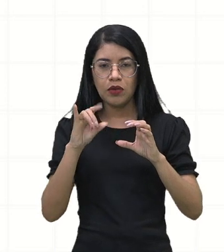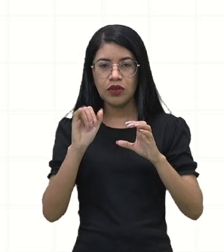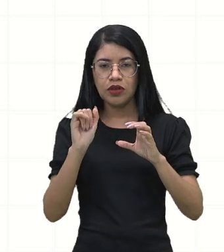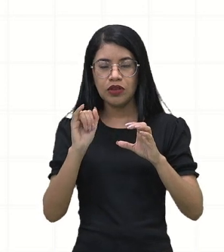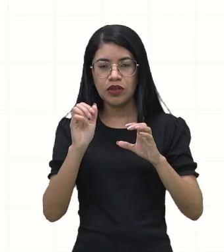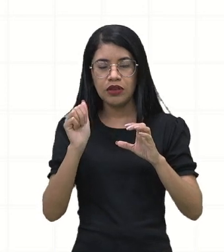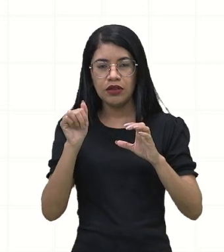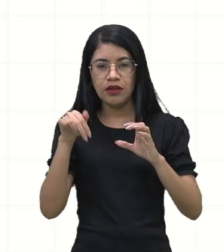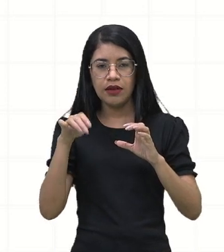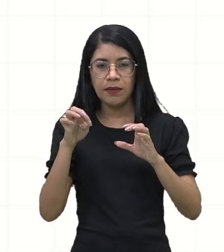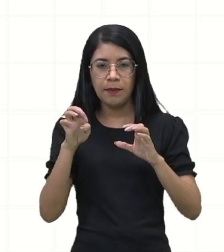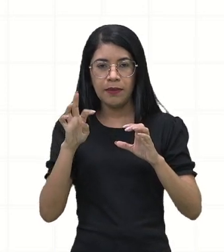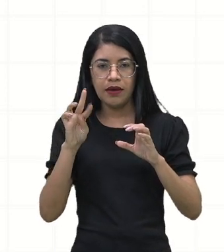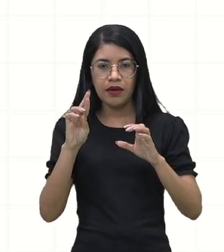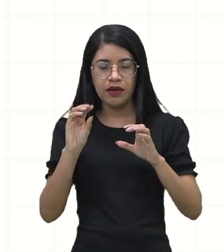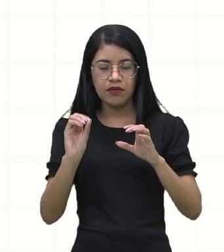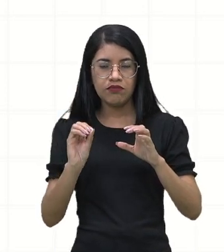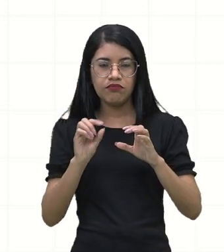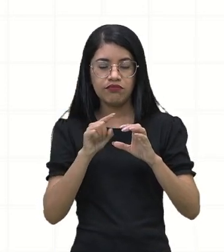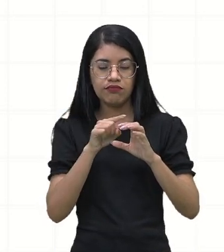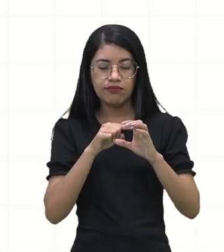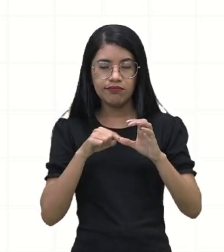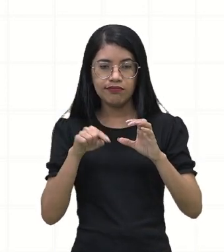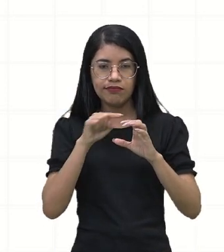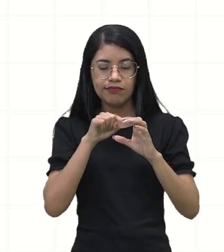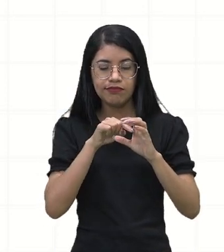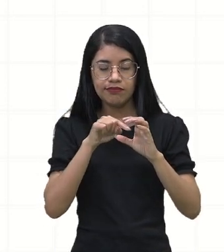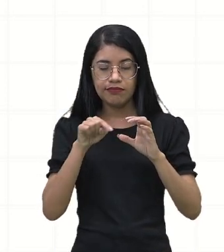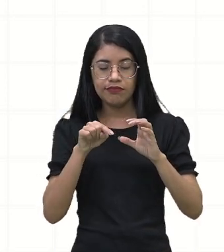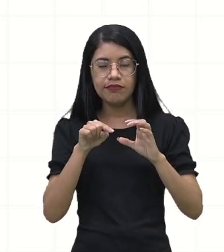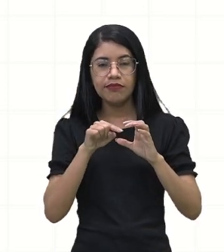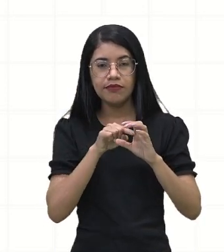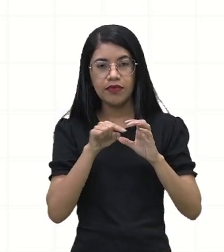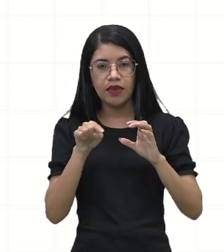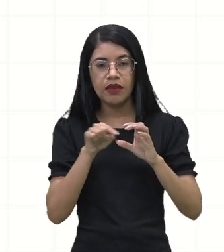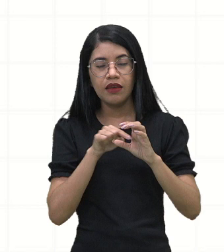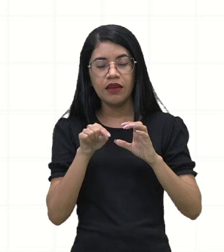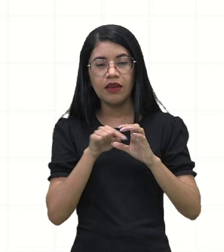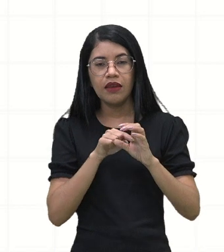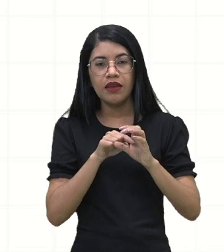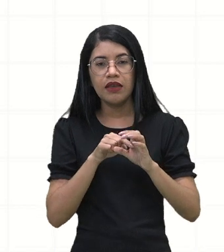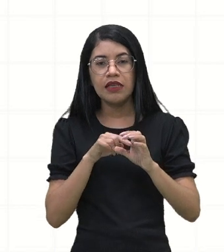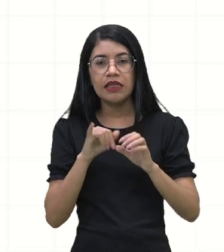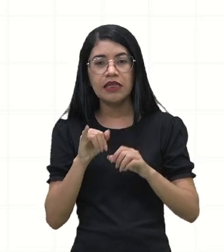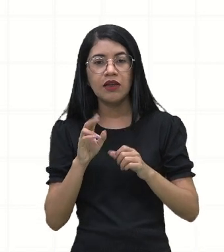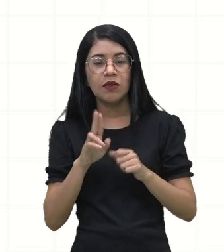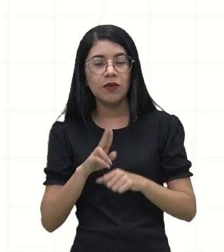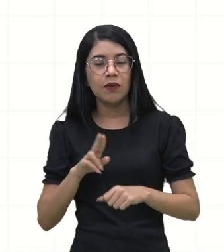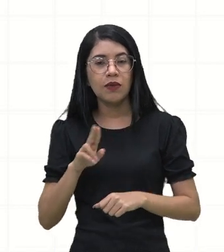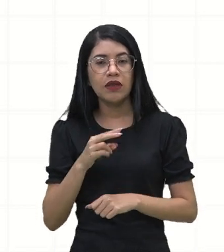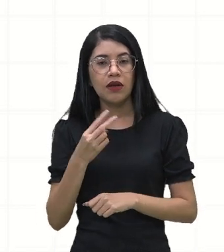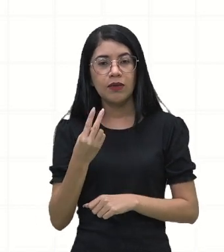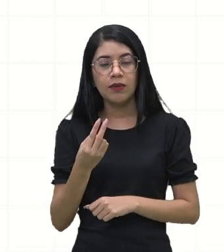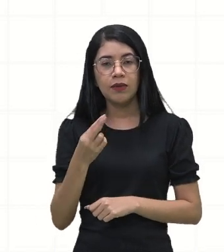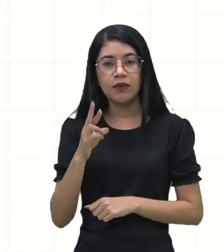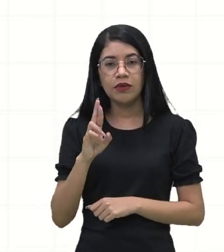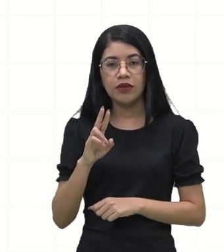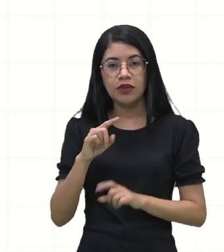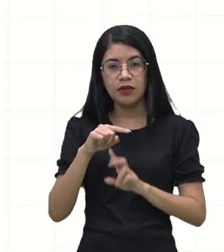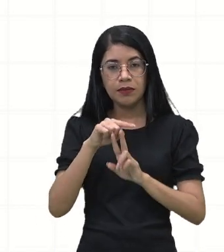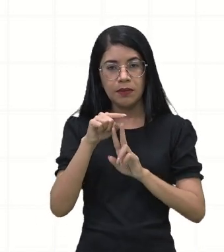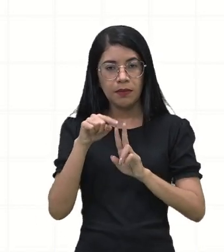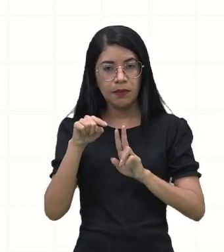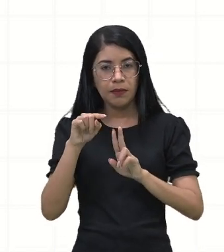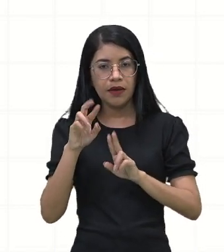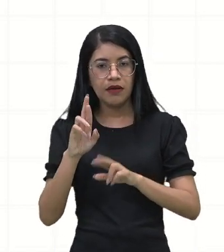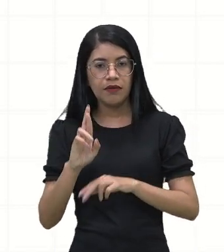da circunferência, tá? E aí, se nós vamos utilizar 2πr,